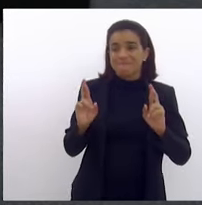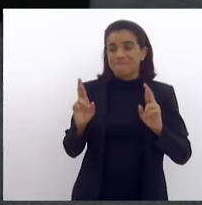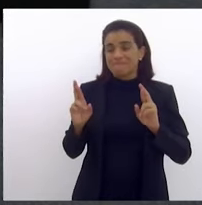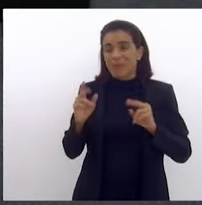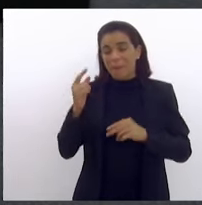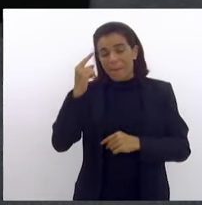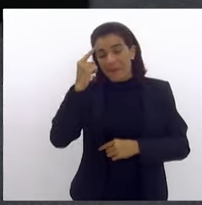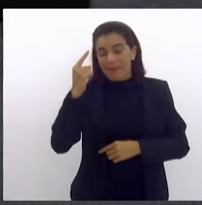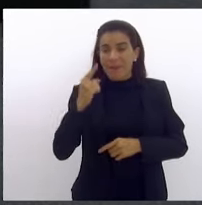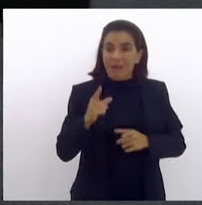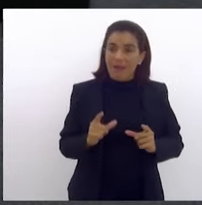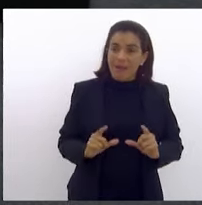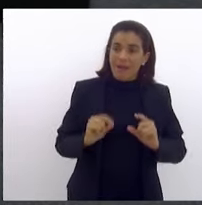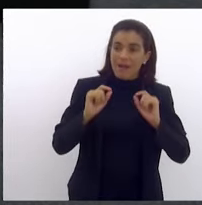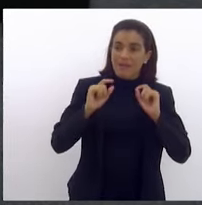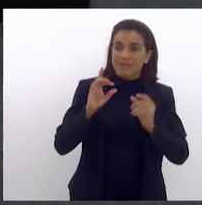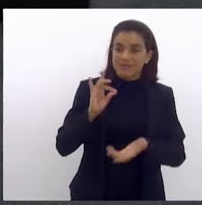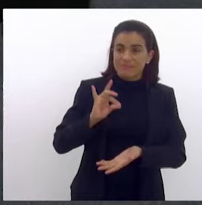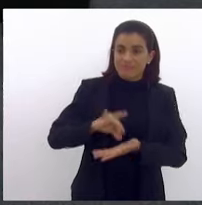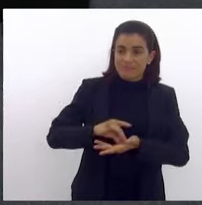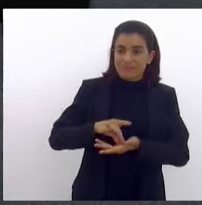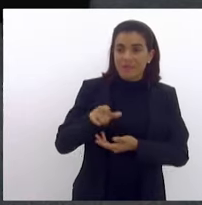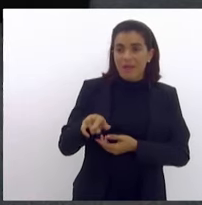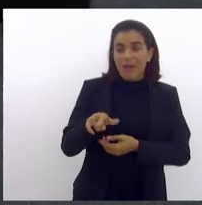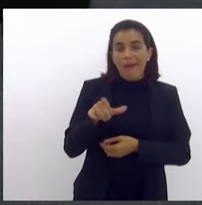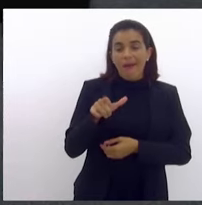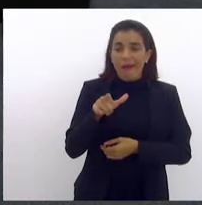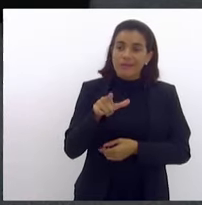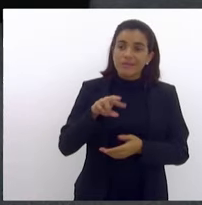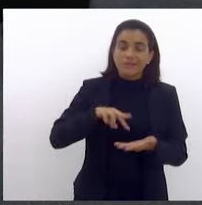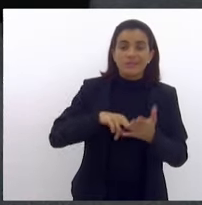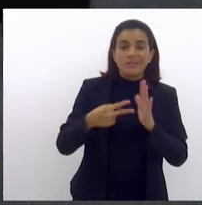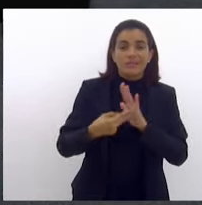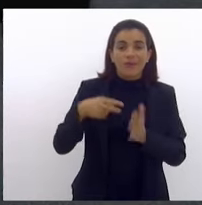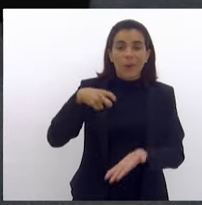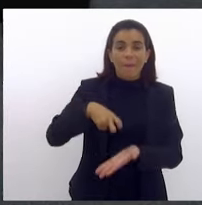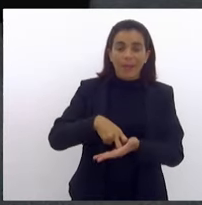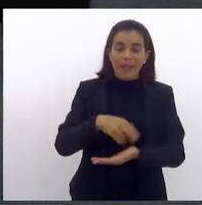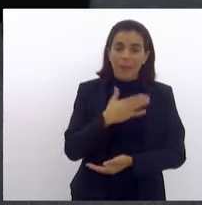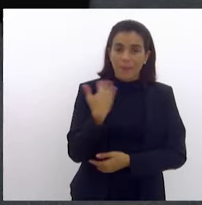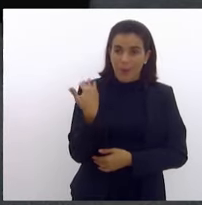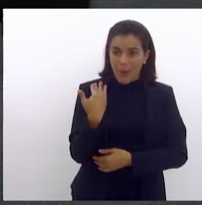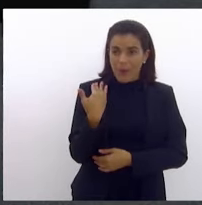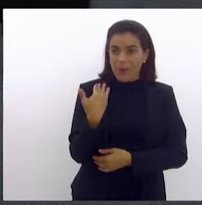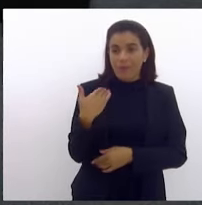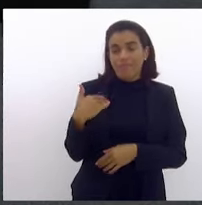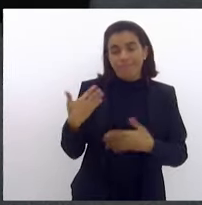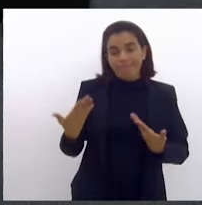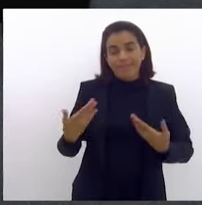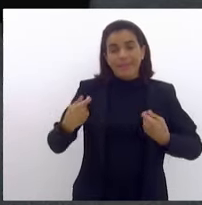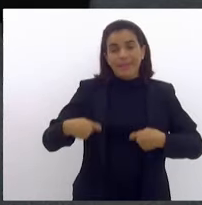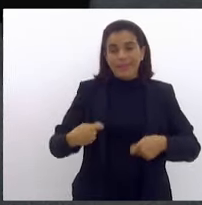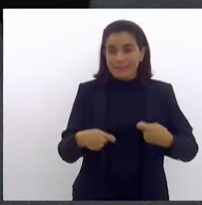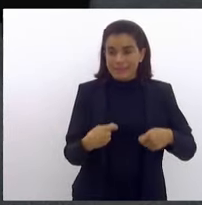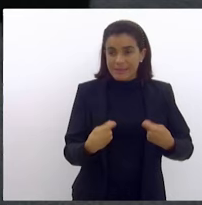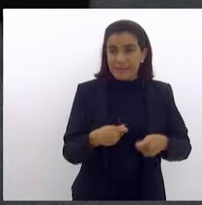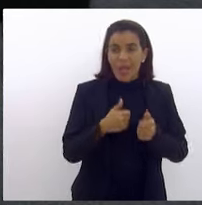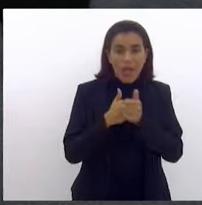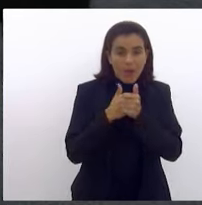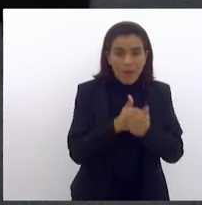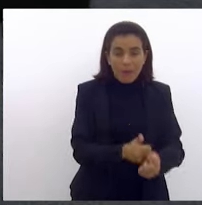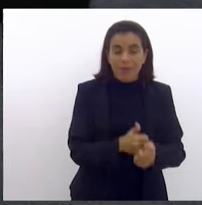que um câncer, na verdade, significa uma pena de morte, quando, necessariamente, se acompanhado,